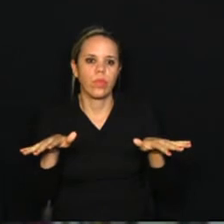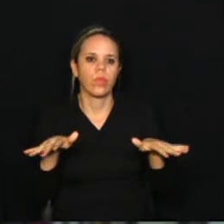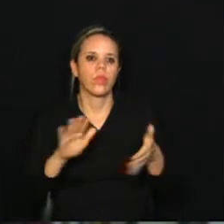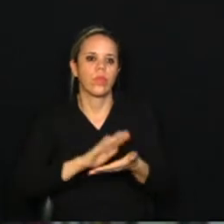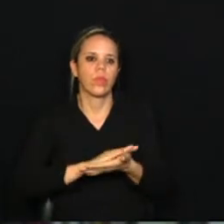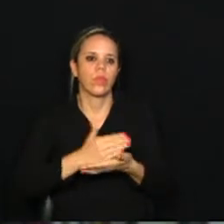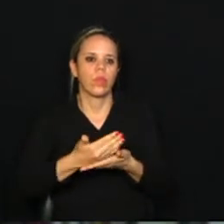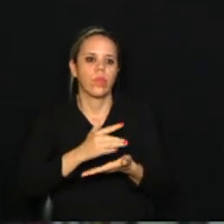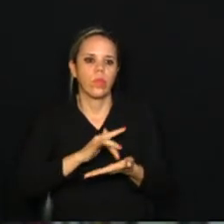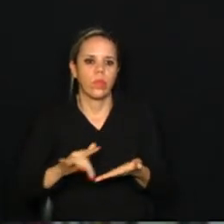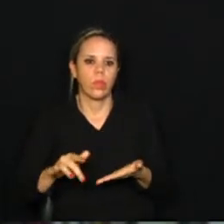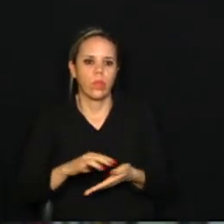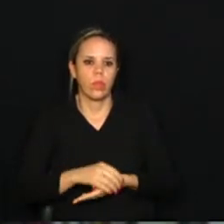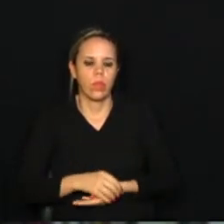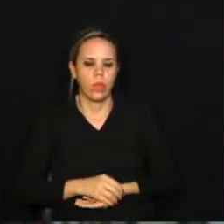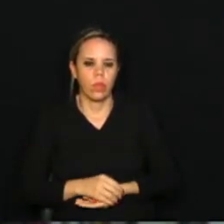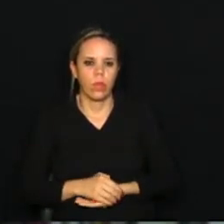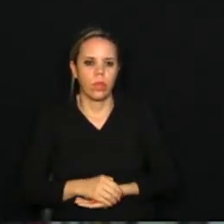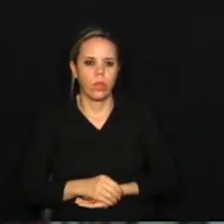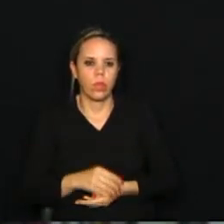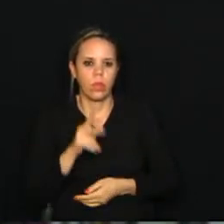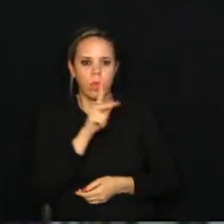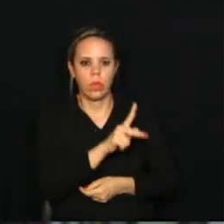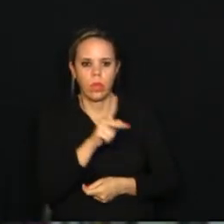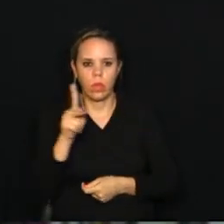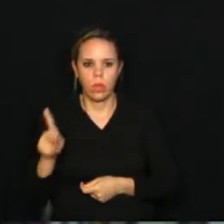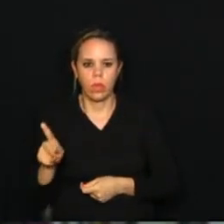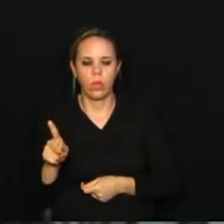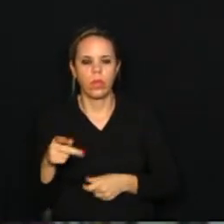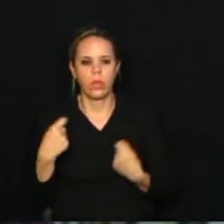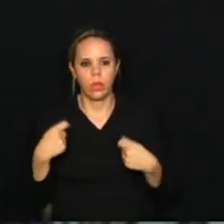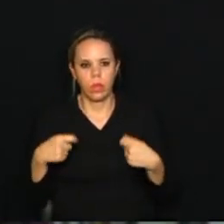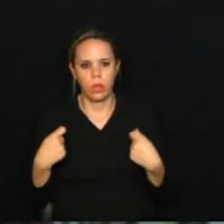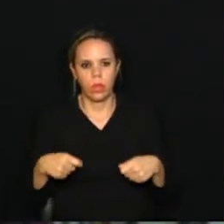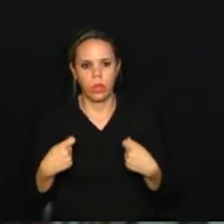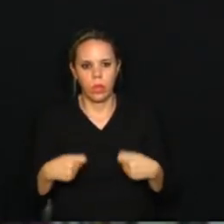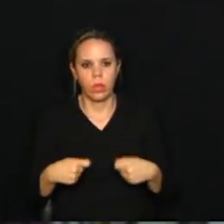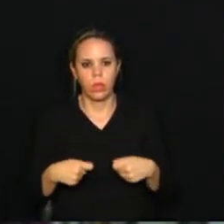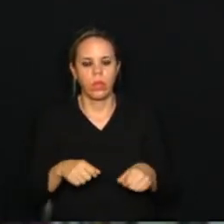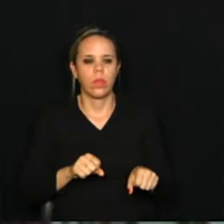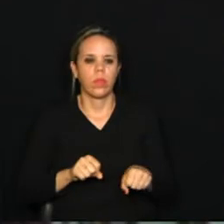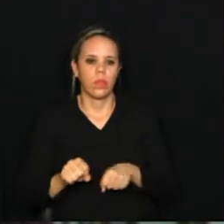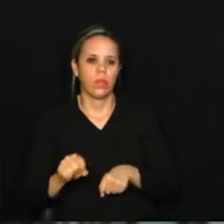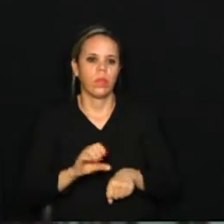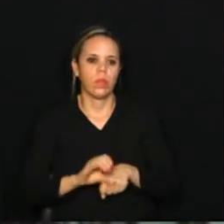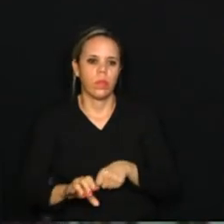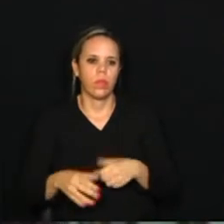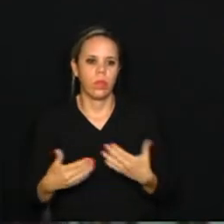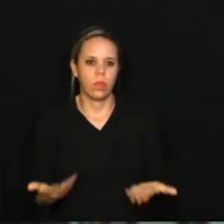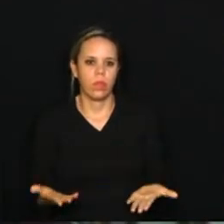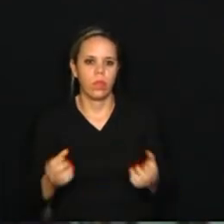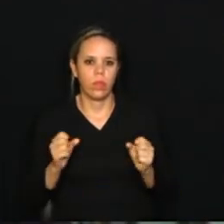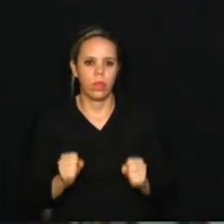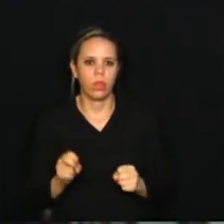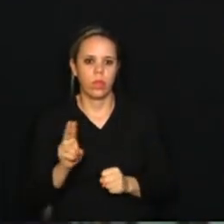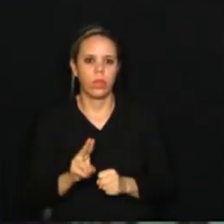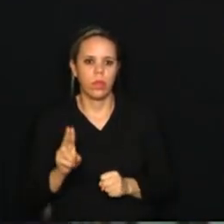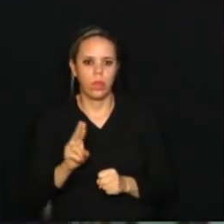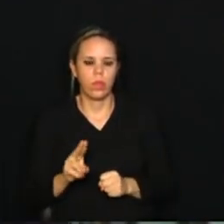Chromebooks, os professores precisam ser formados para poder